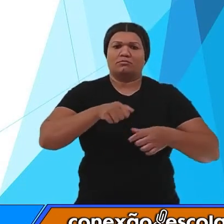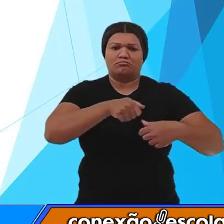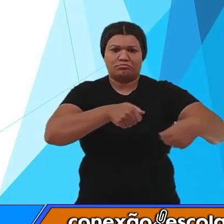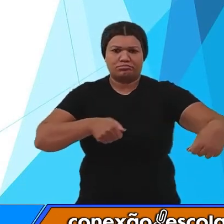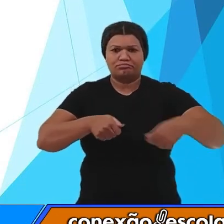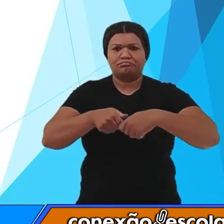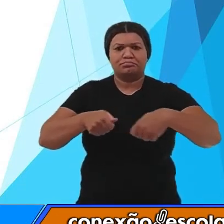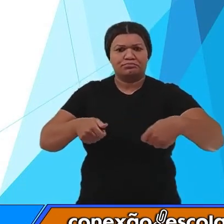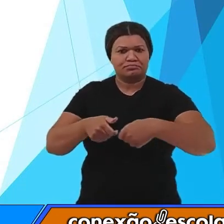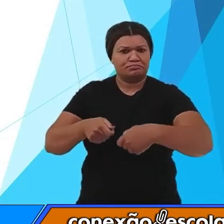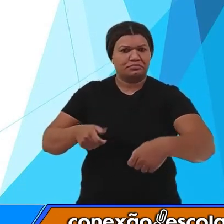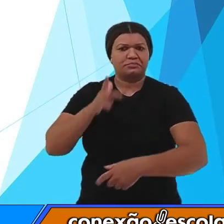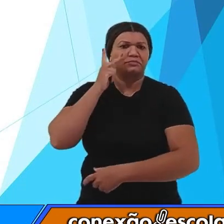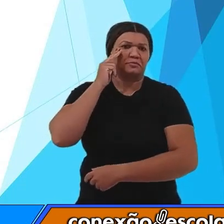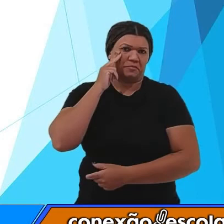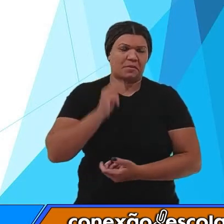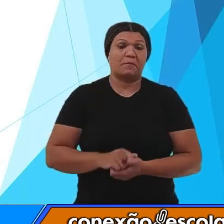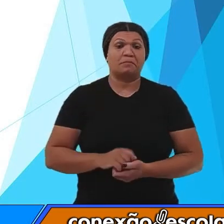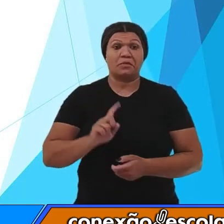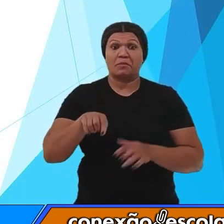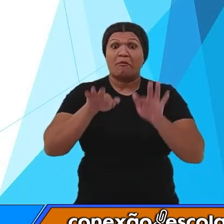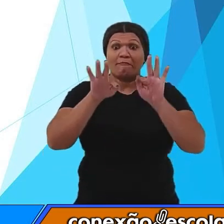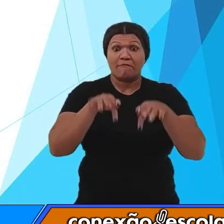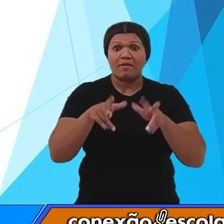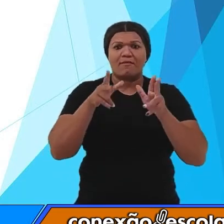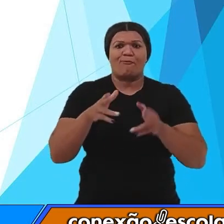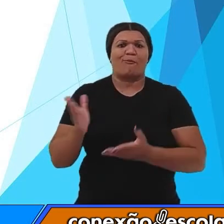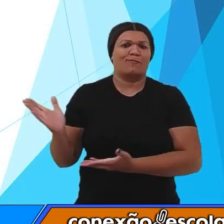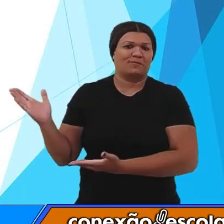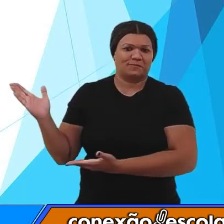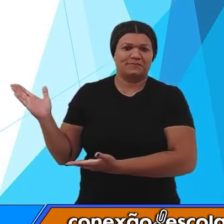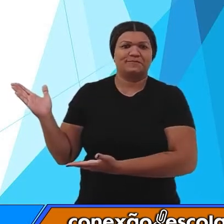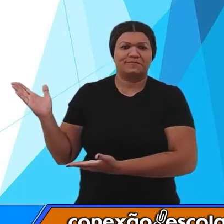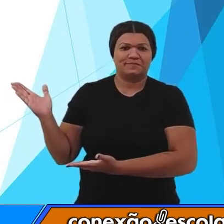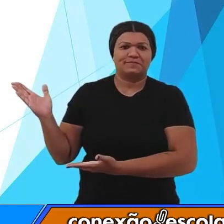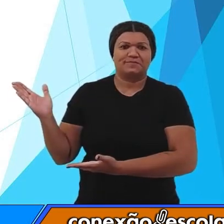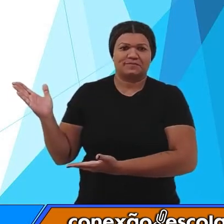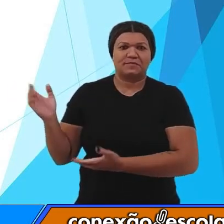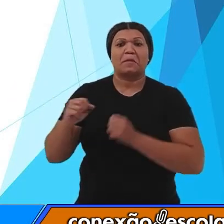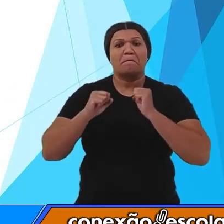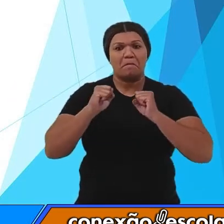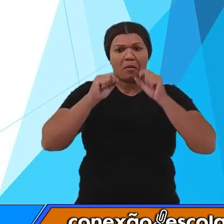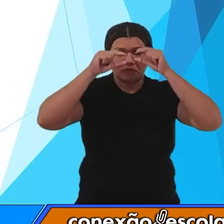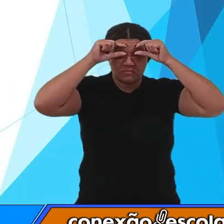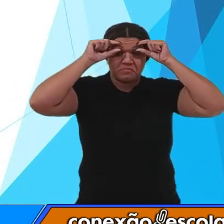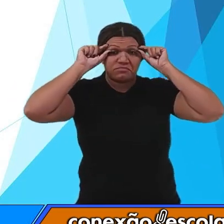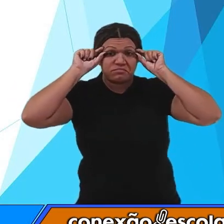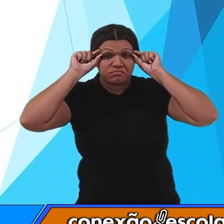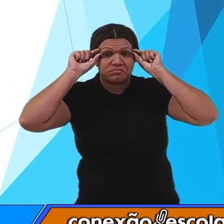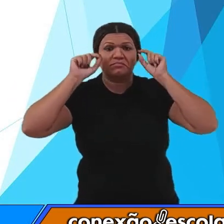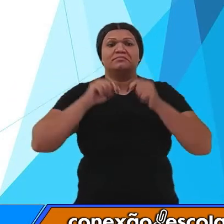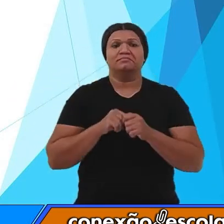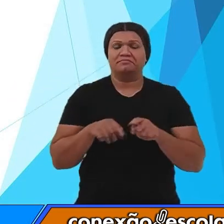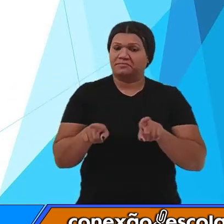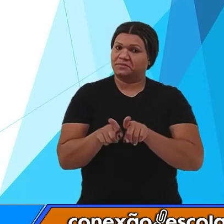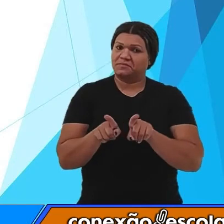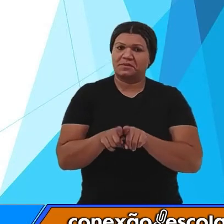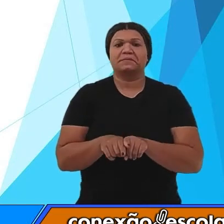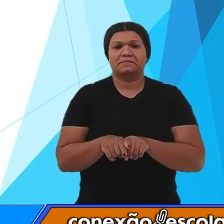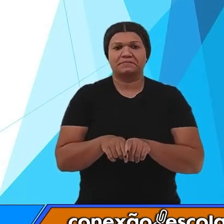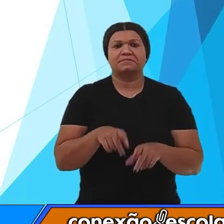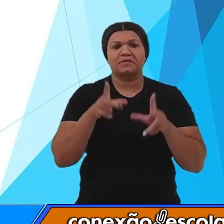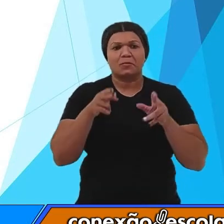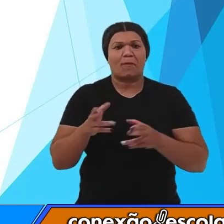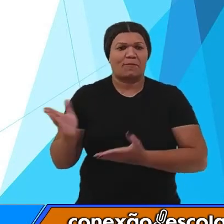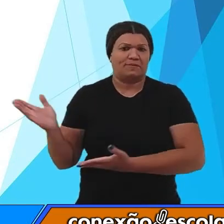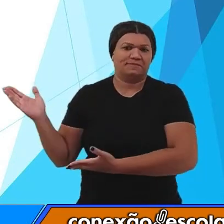papel normalmente. Então, no final, vai aparecer dessa forma. Isso você pode fazer com sobrancelhas também, e ele fica mais